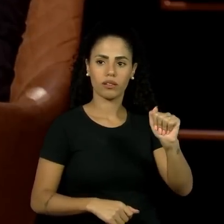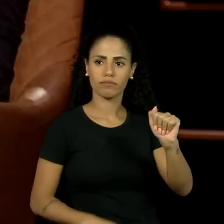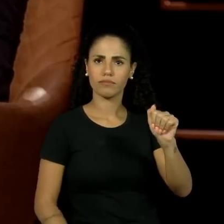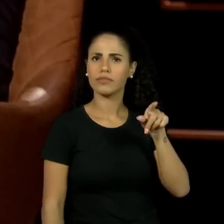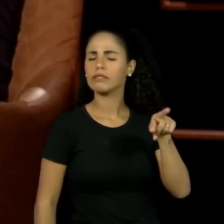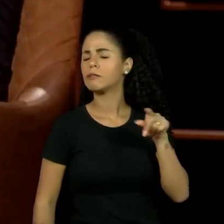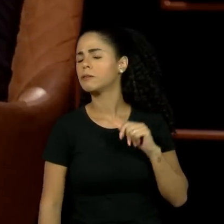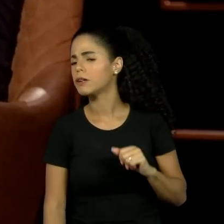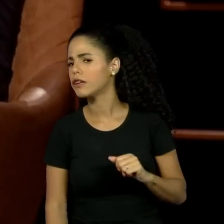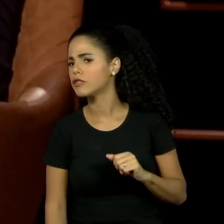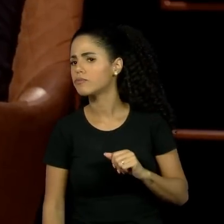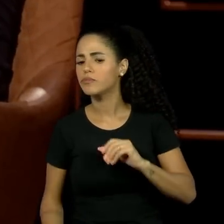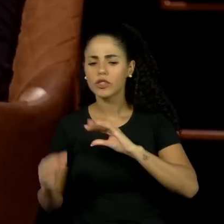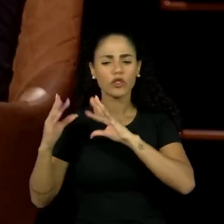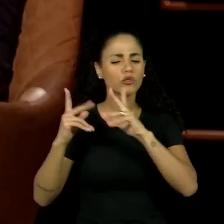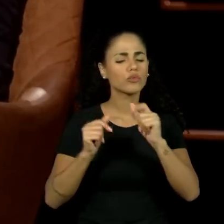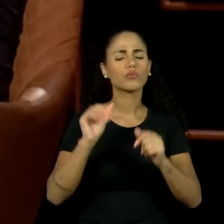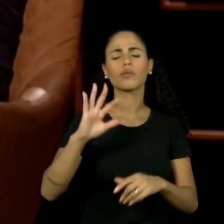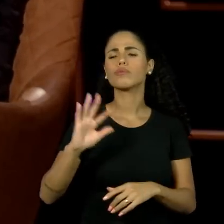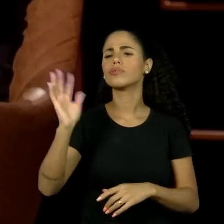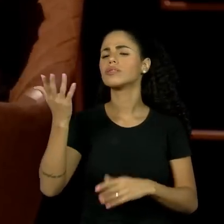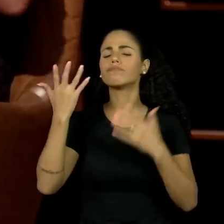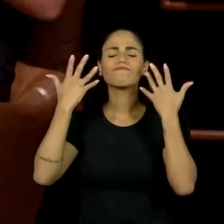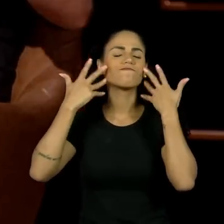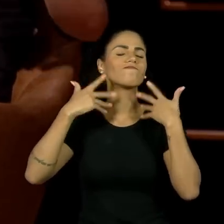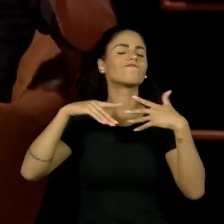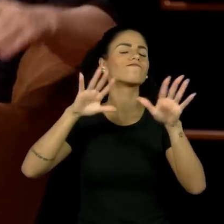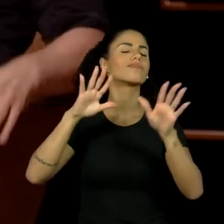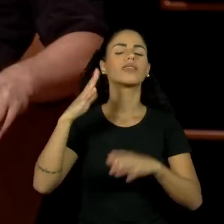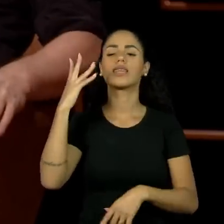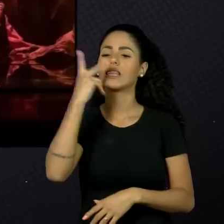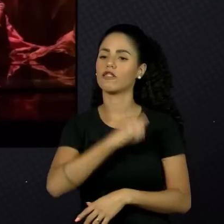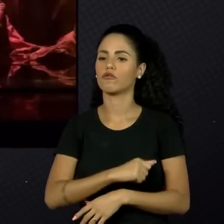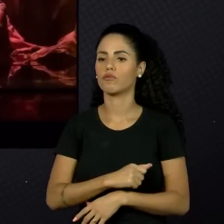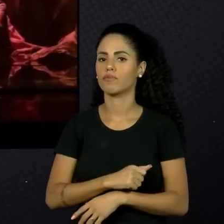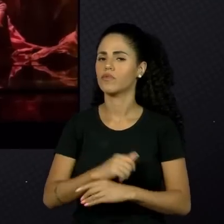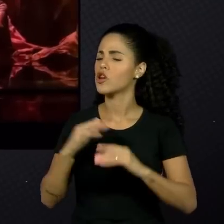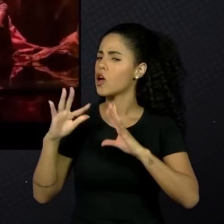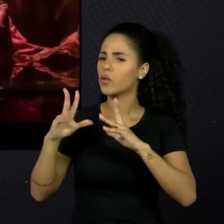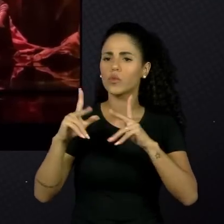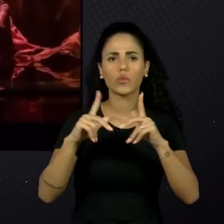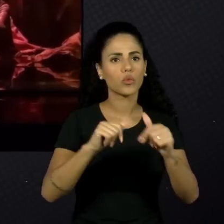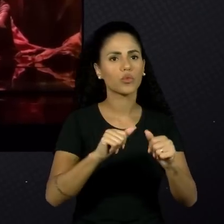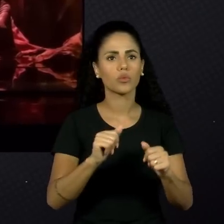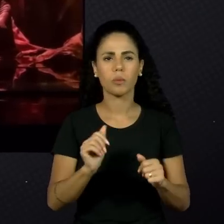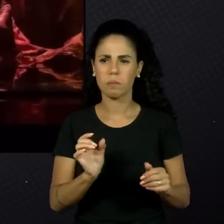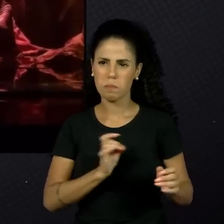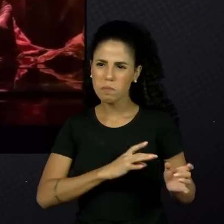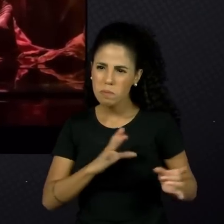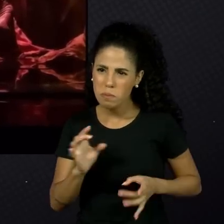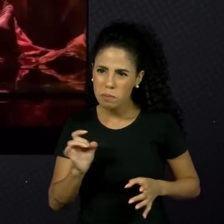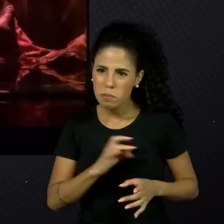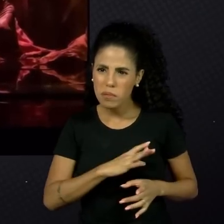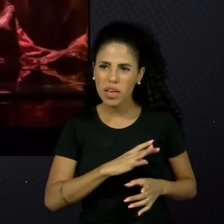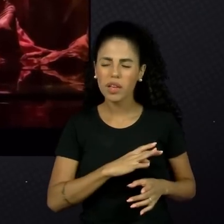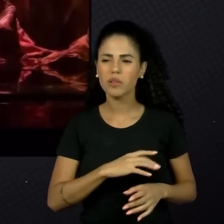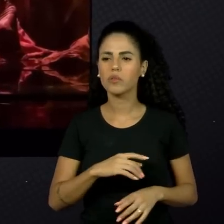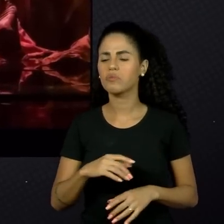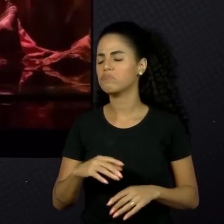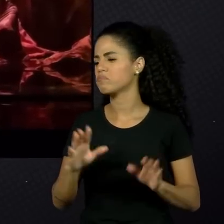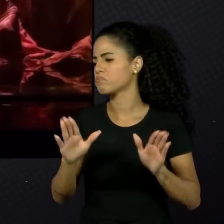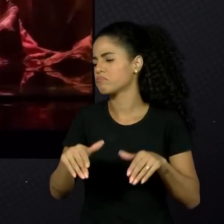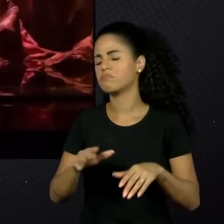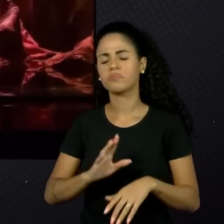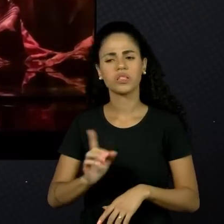E tudo fluiu magnificamente. Todos os meus medos, se eu ia saber